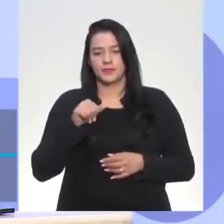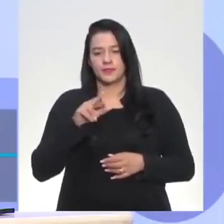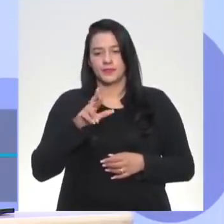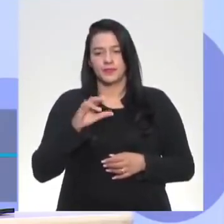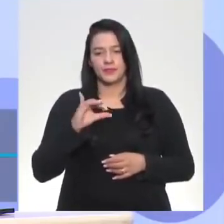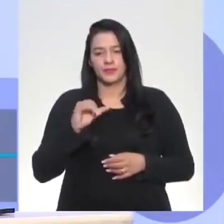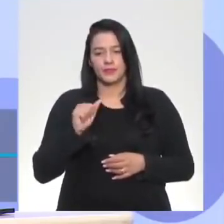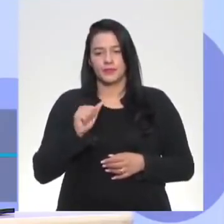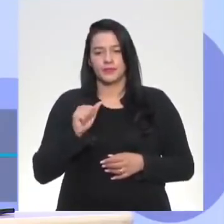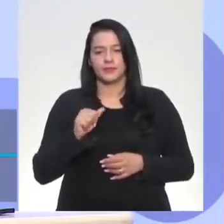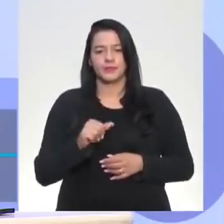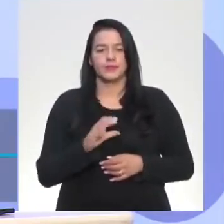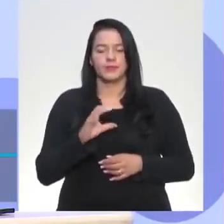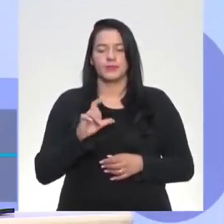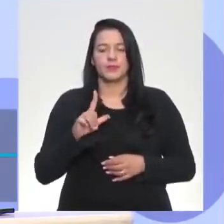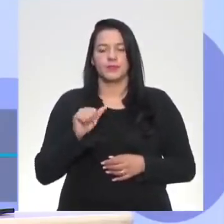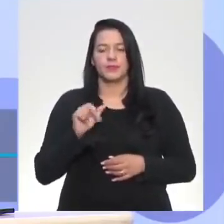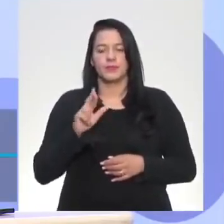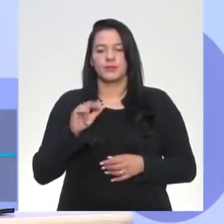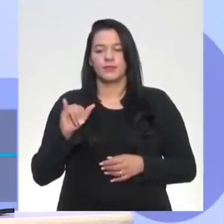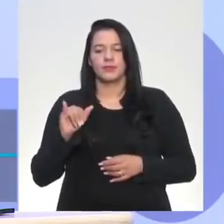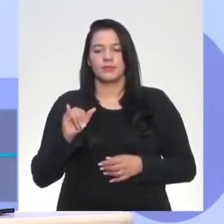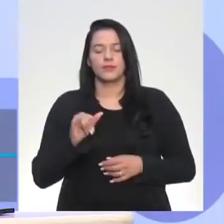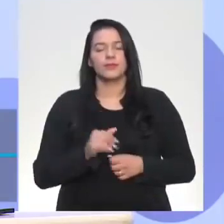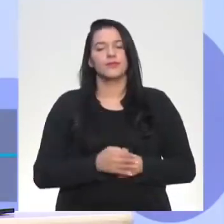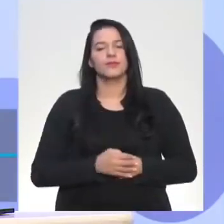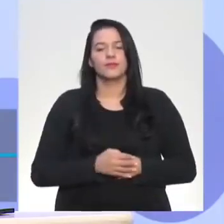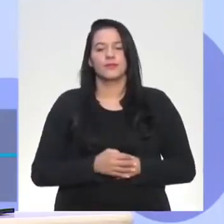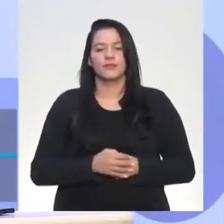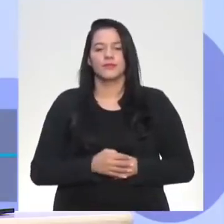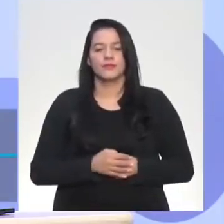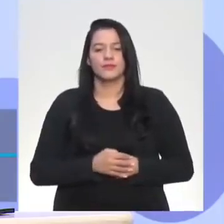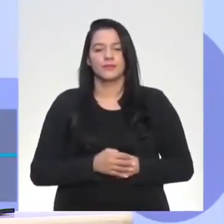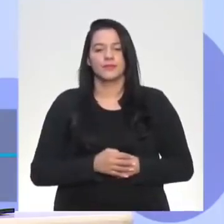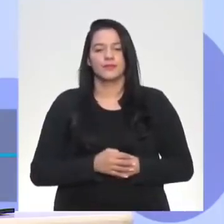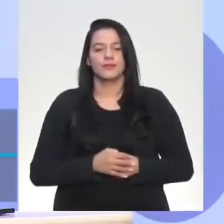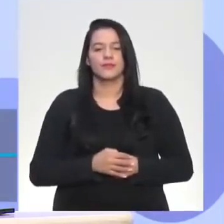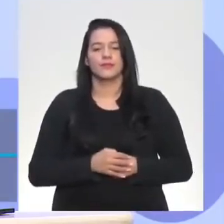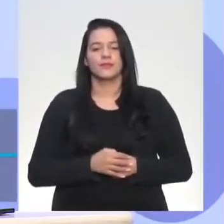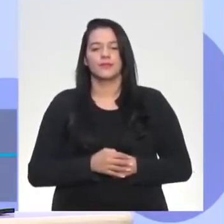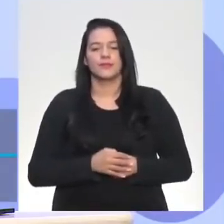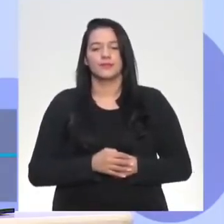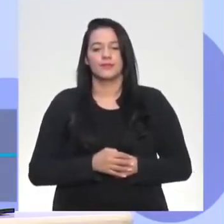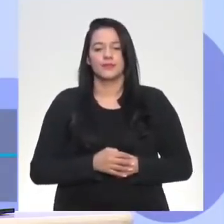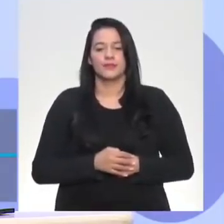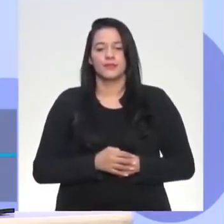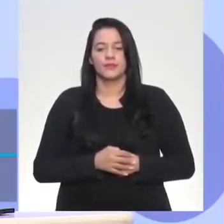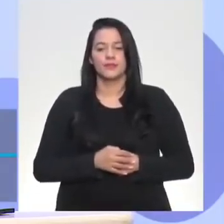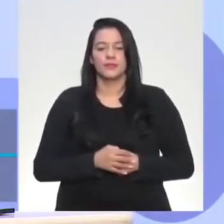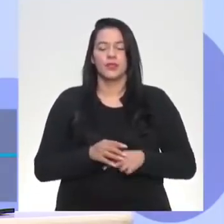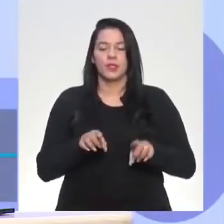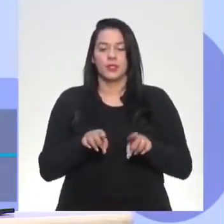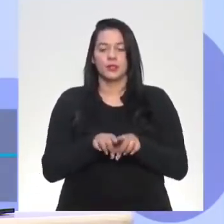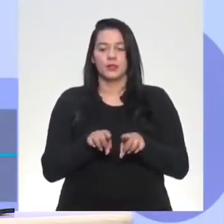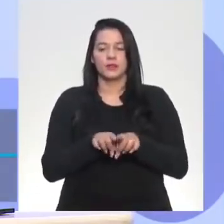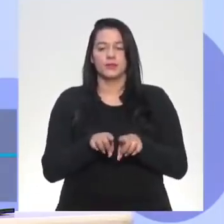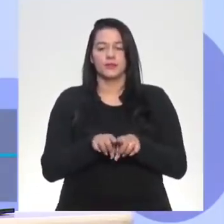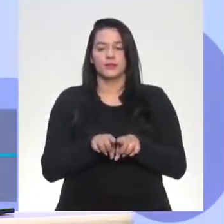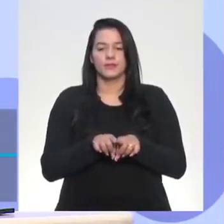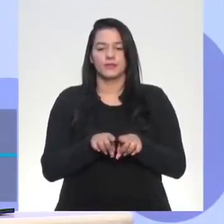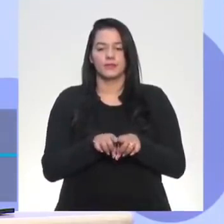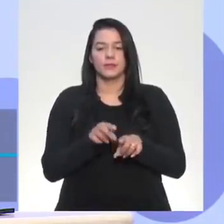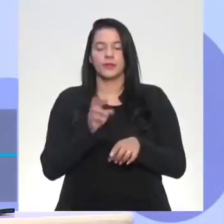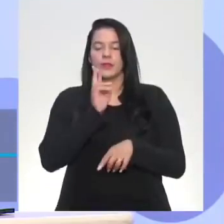Maria Clari, eu não sei. Maria Clari, tá? A Cora tá aqui, né? Tá? E aqui também tá